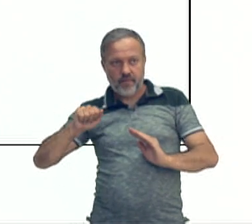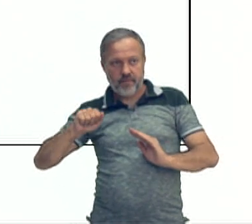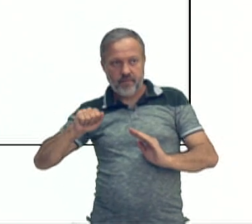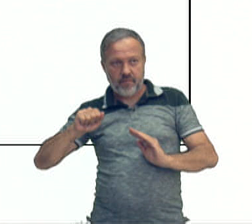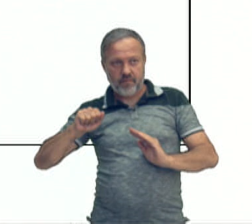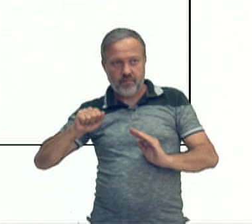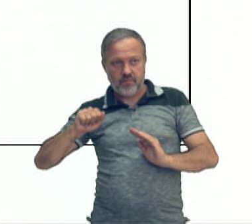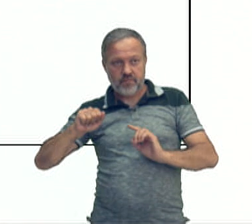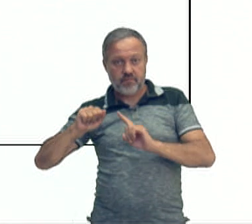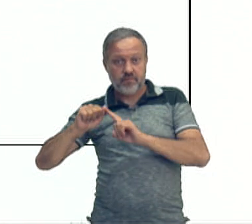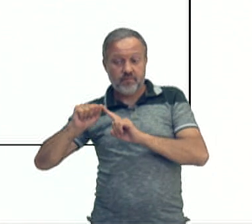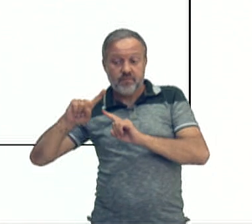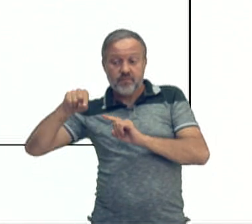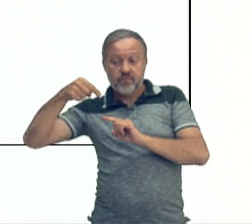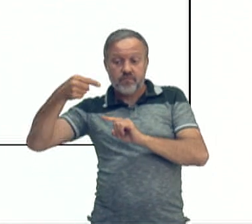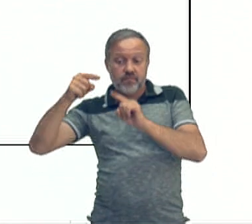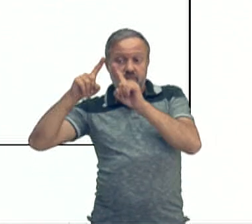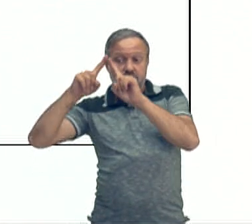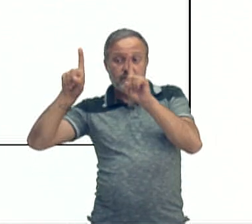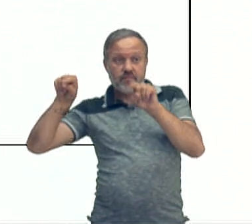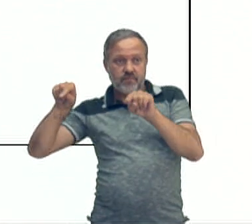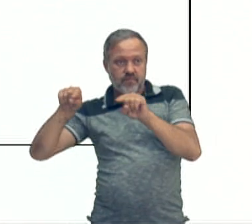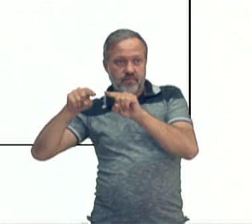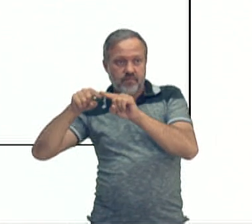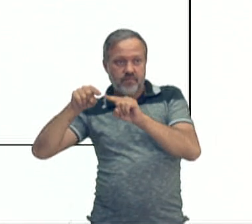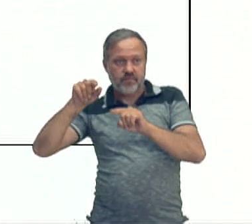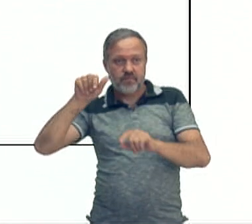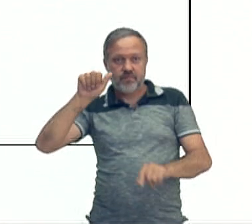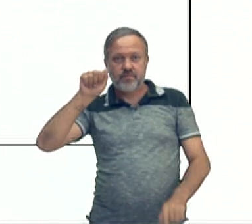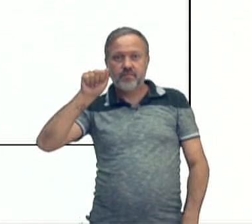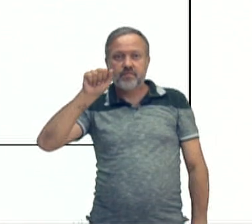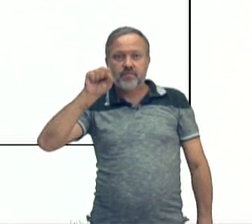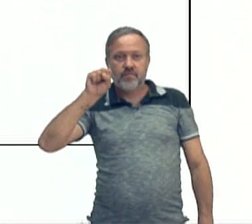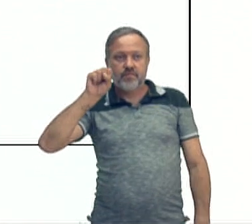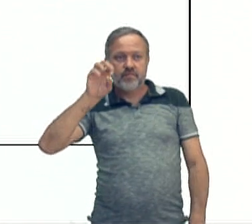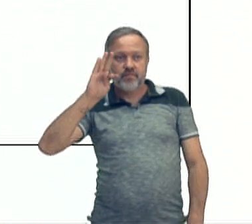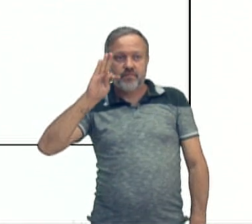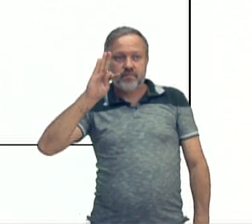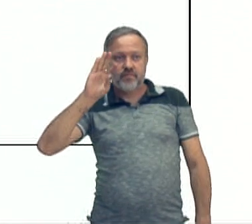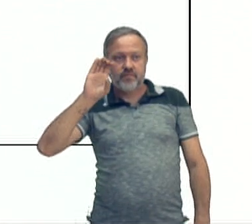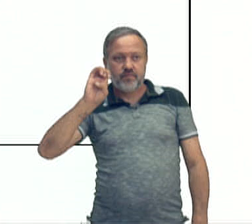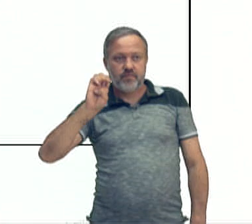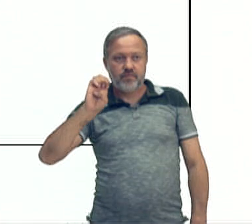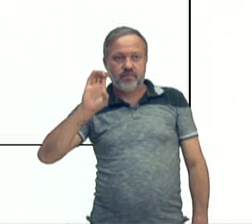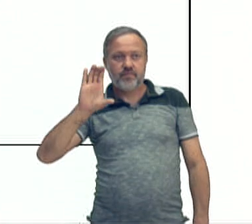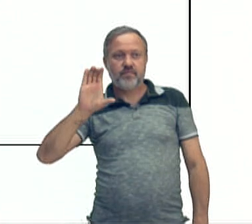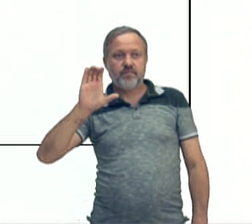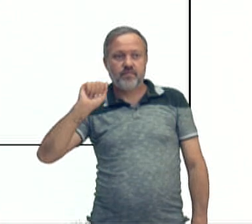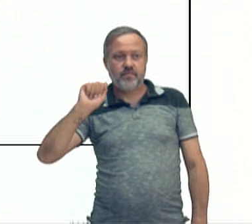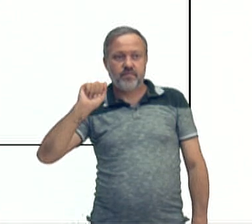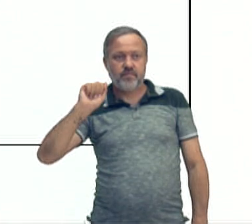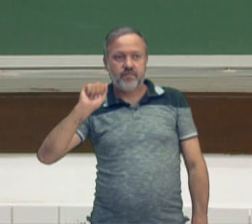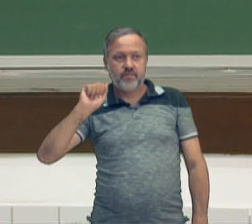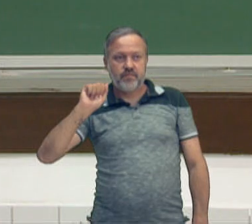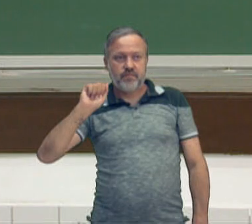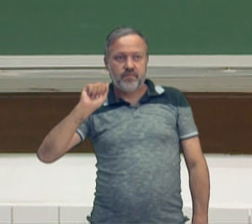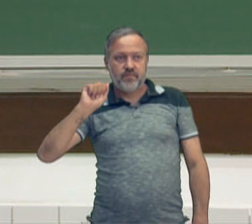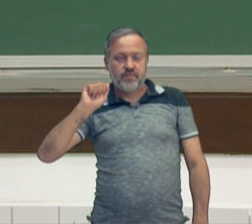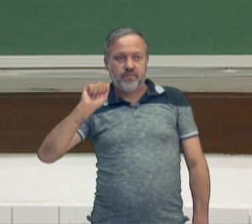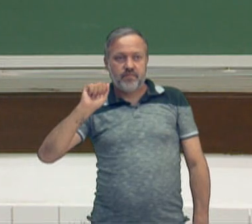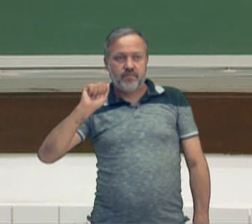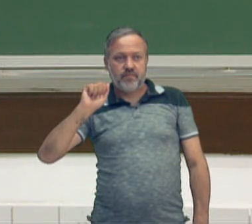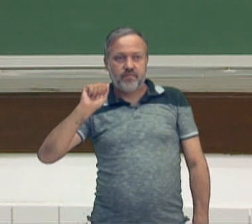Tenochtitlan, asteca, criada essa cidade, olha a técnica dos caras. Criaram a cidade de Tenochtitlan